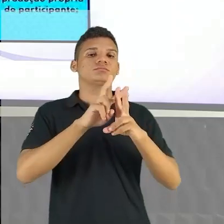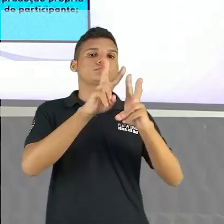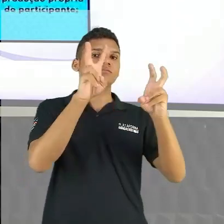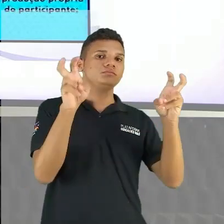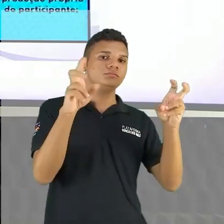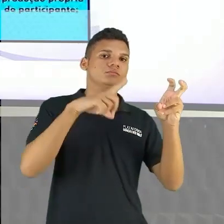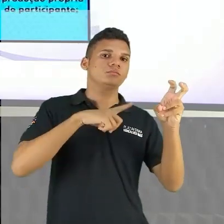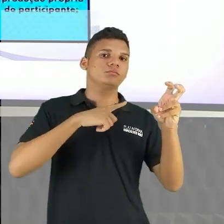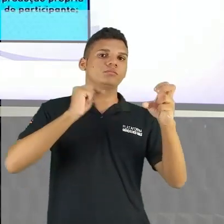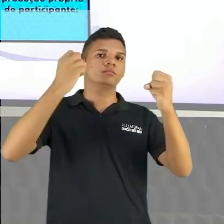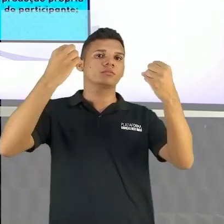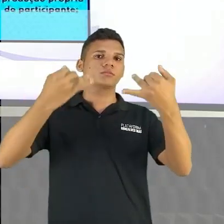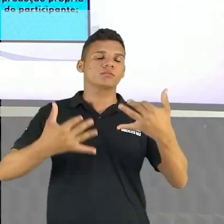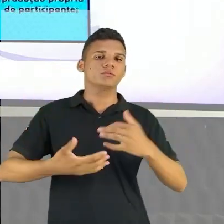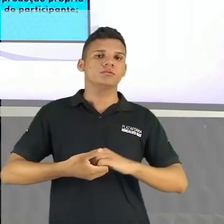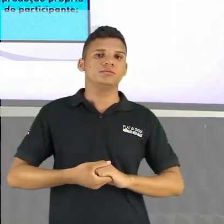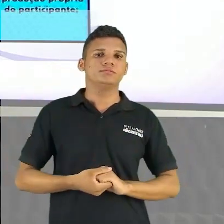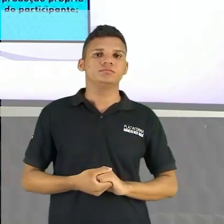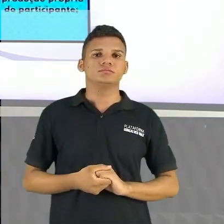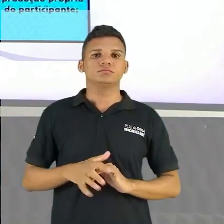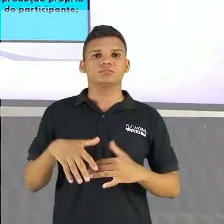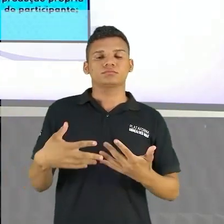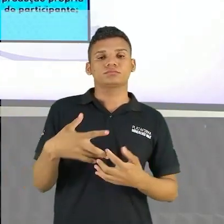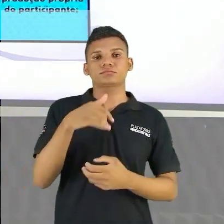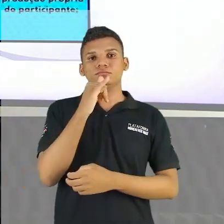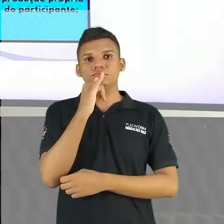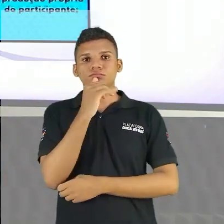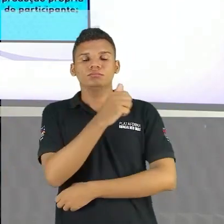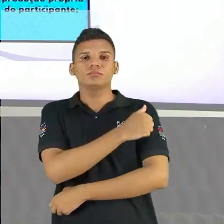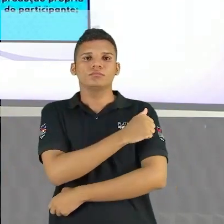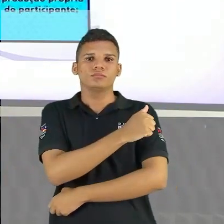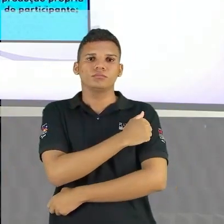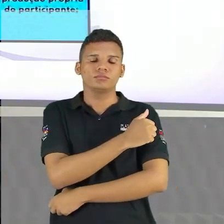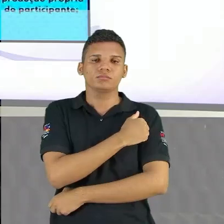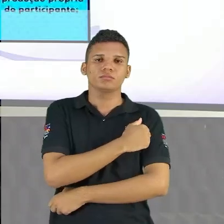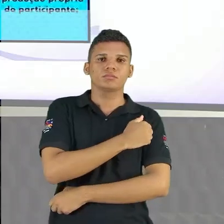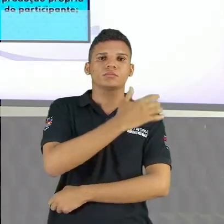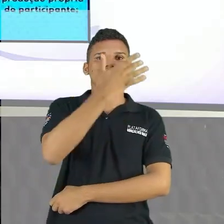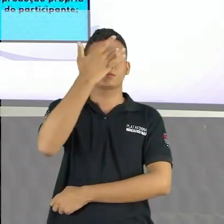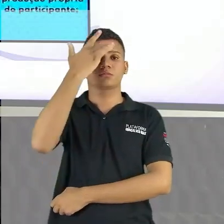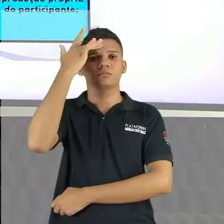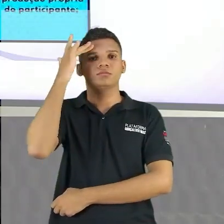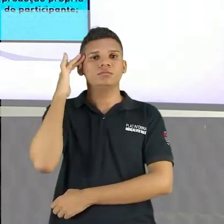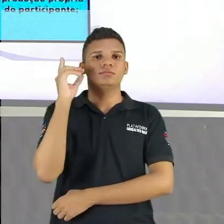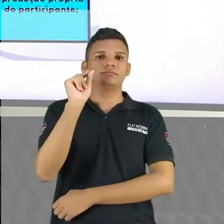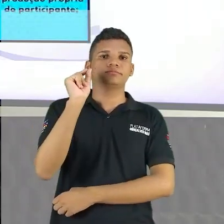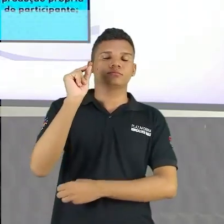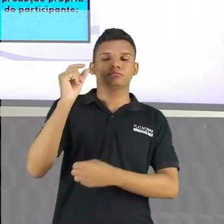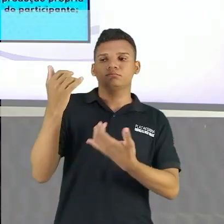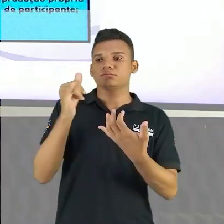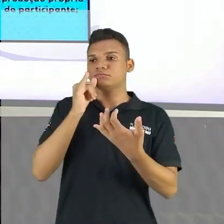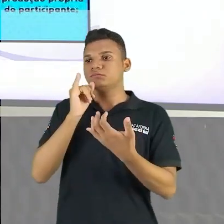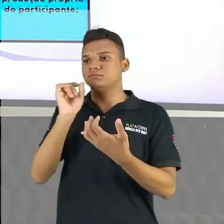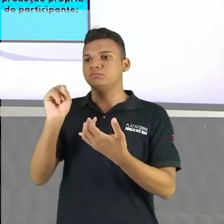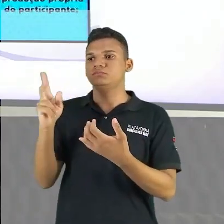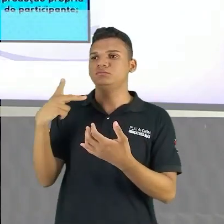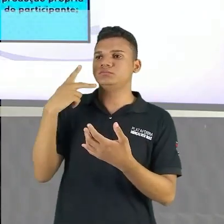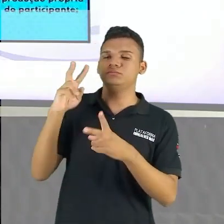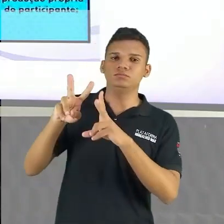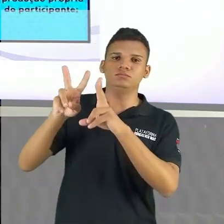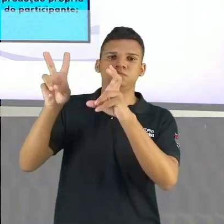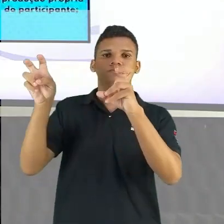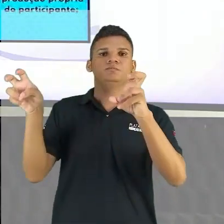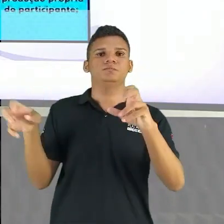o tema está falando sobre um assunto e o aluno o candidato eh aborda sobre outro então isso é fuga